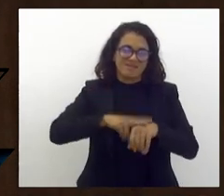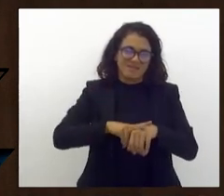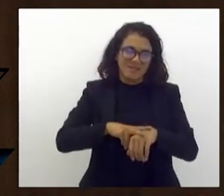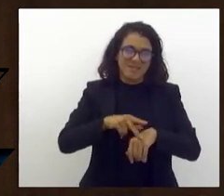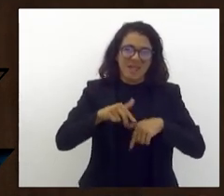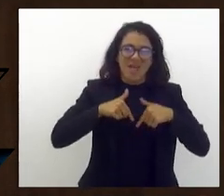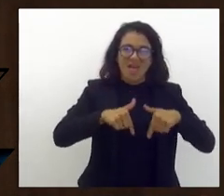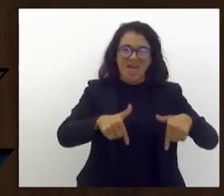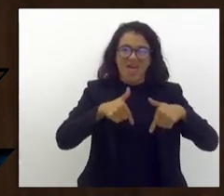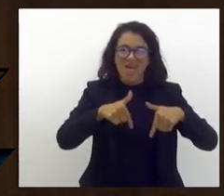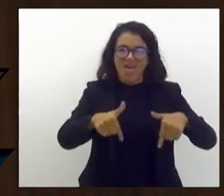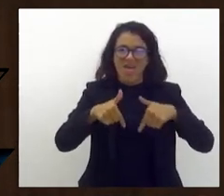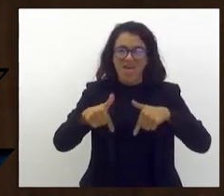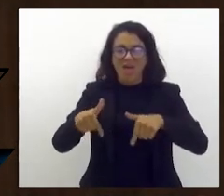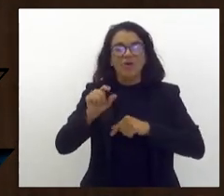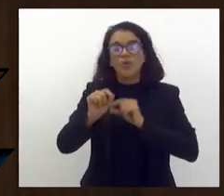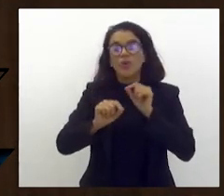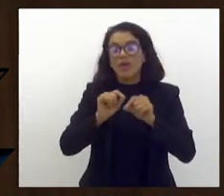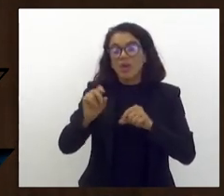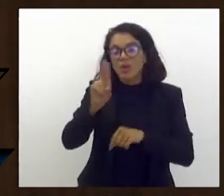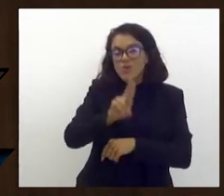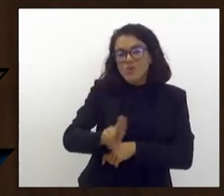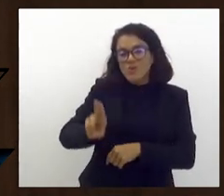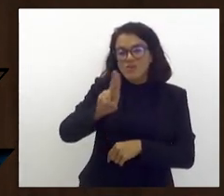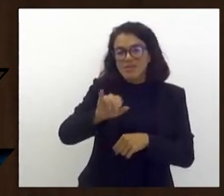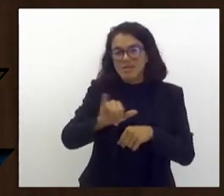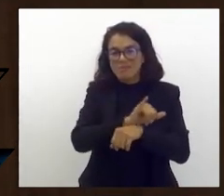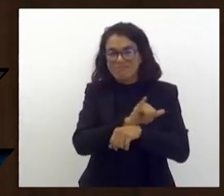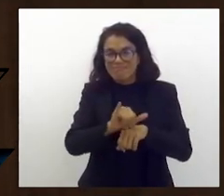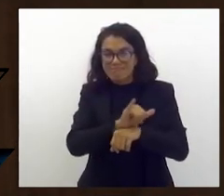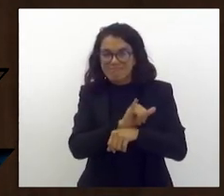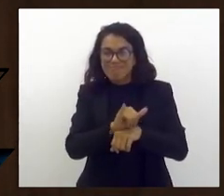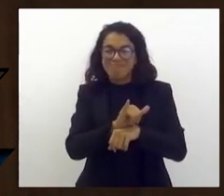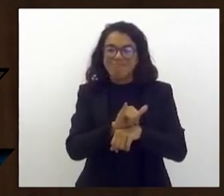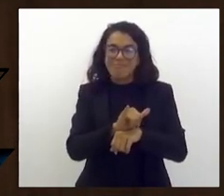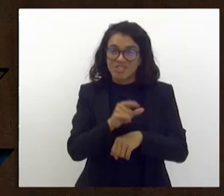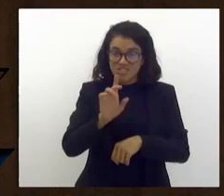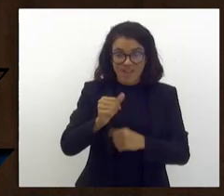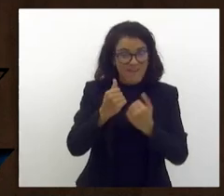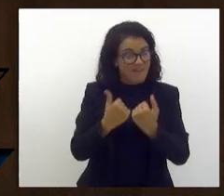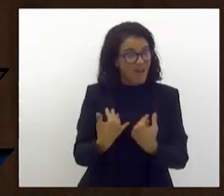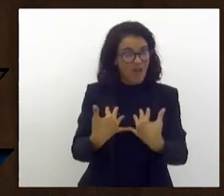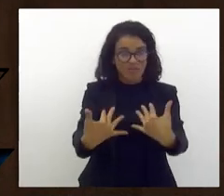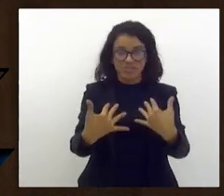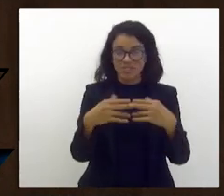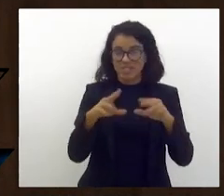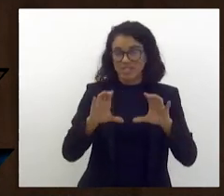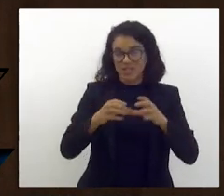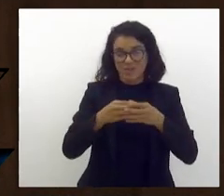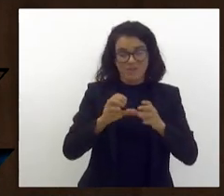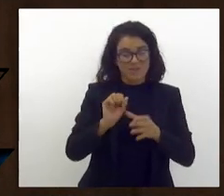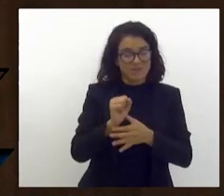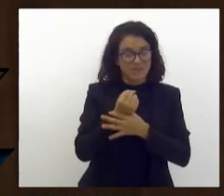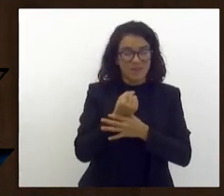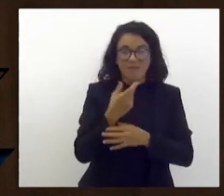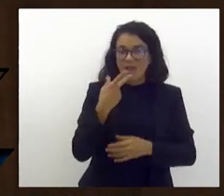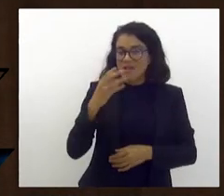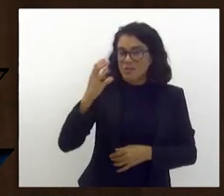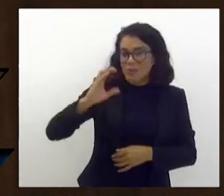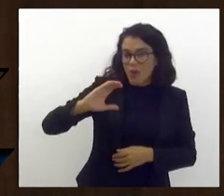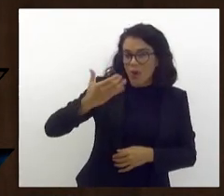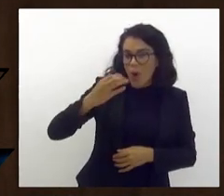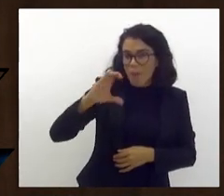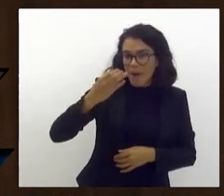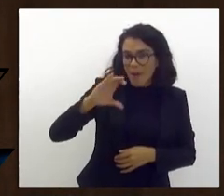realidade. Utilizando de meios, quando nós estamos aqui, diversas vezes tivemos aqui audiência pública da Comissão de Segurança, falando sobre Copacabana,